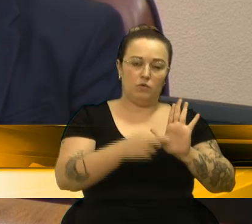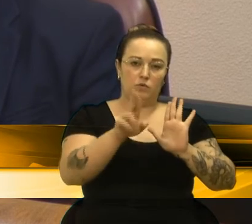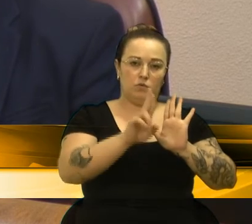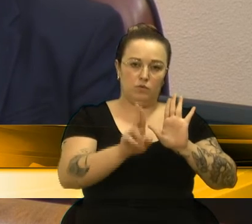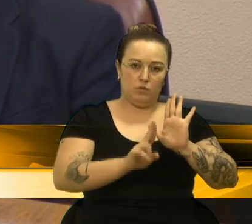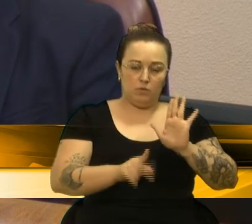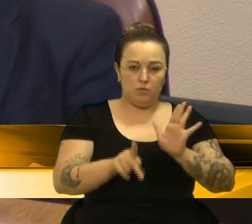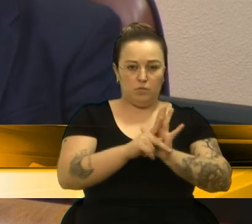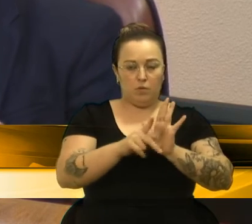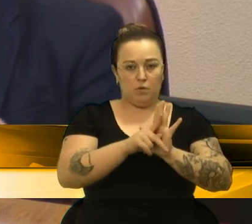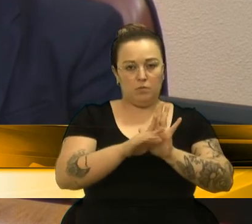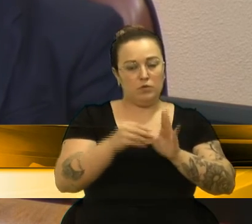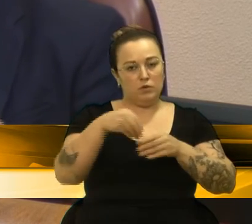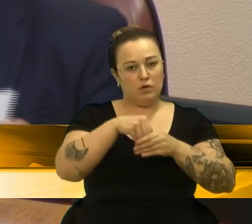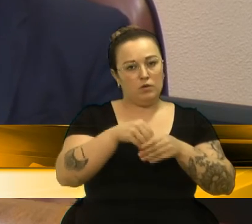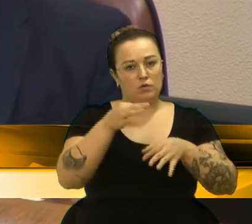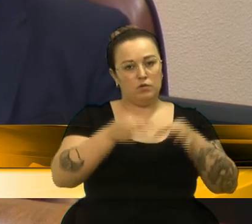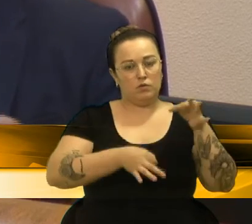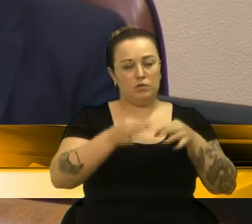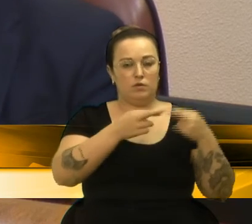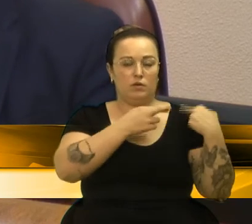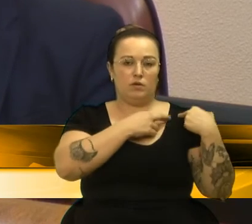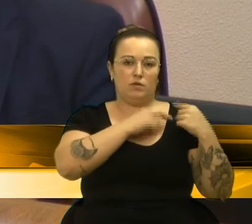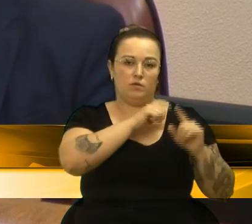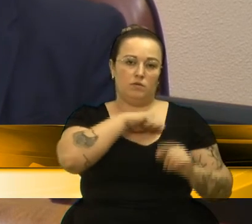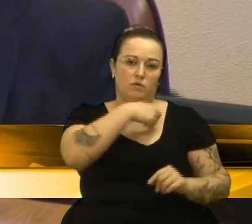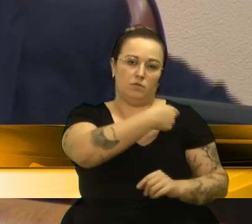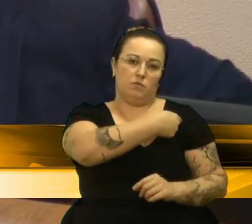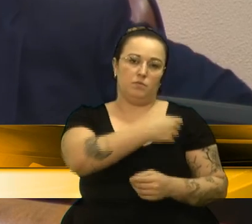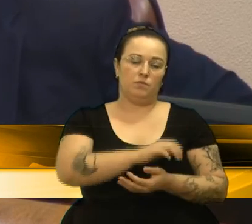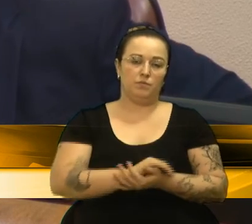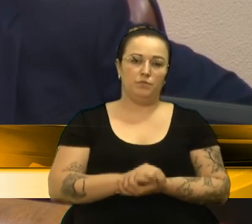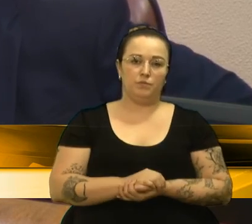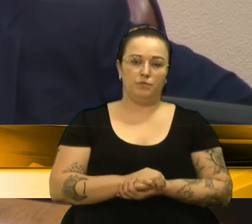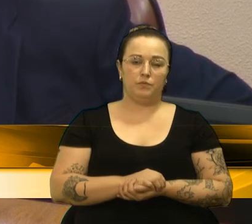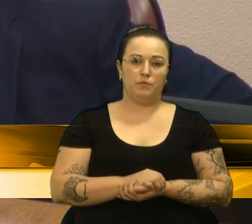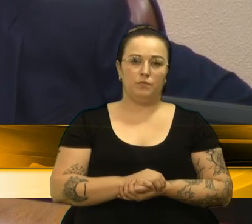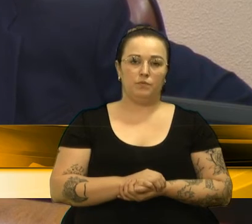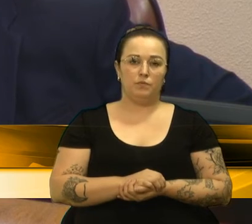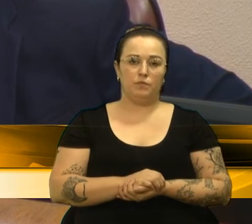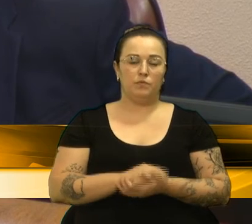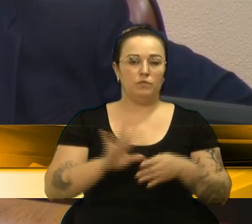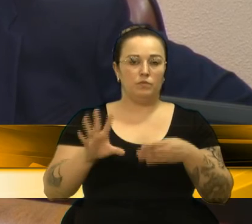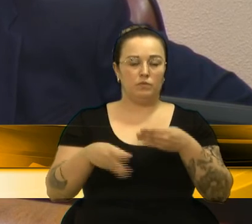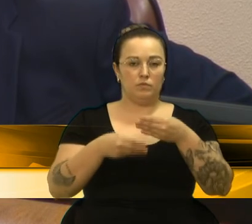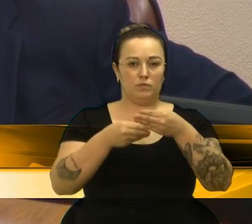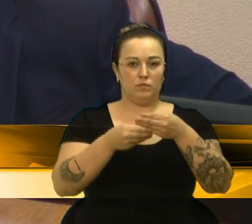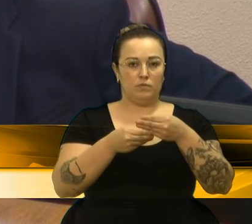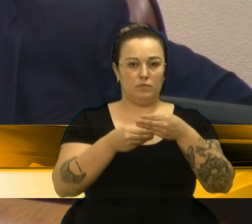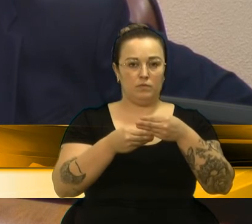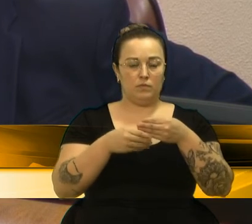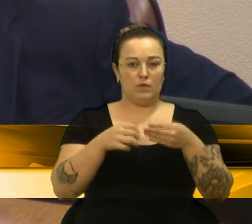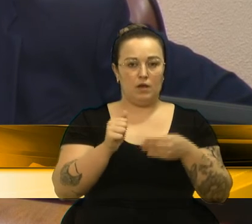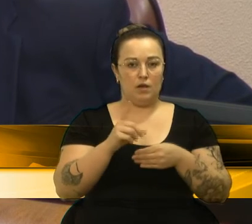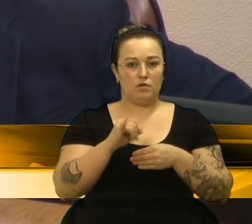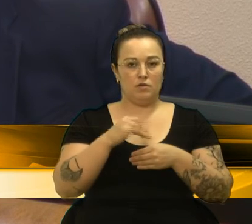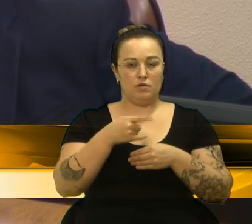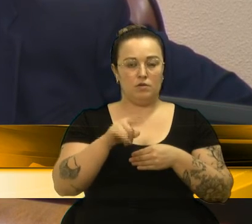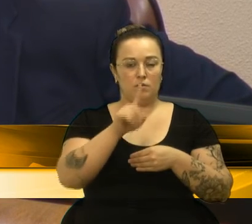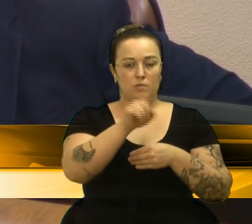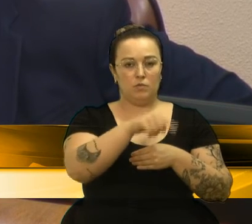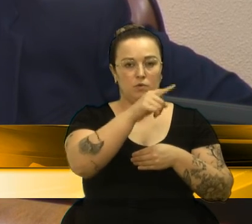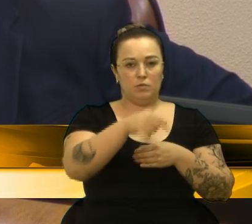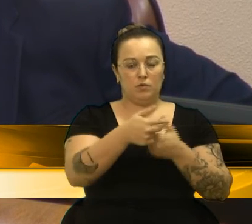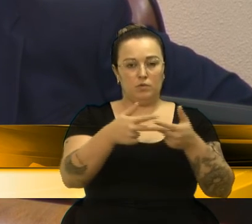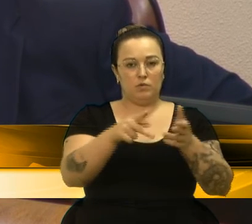por medida de justiça e responsabilidade. A edição do decreto em vigência, que culminou com a referida proibição alegada, em que